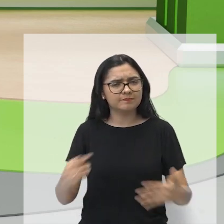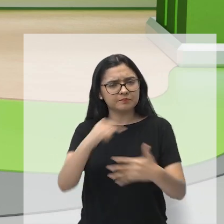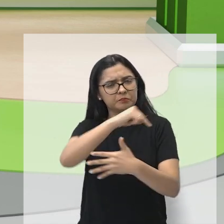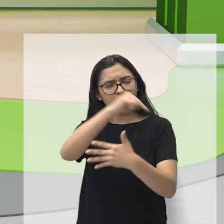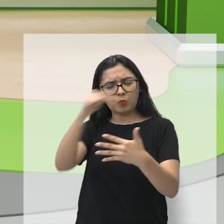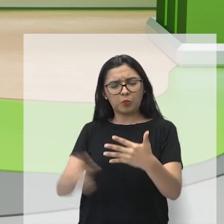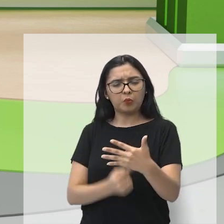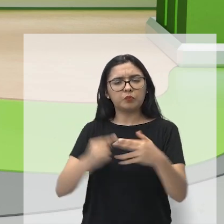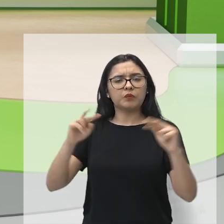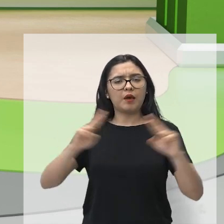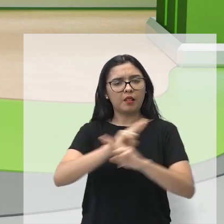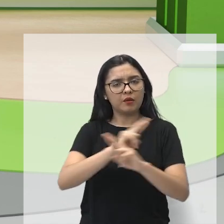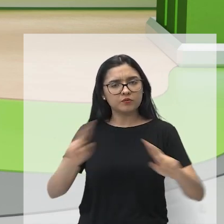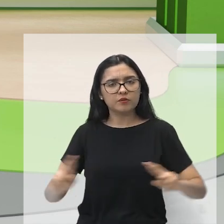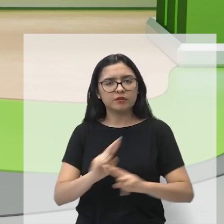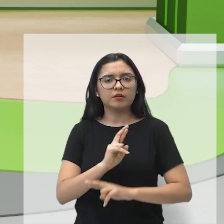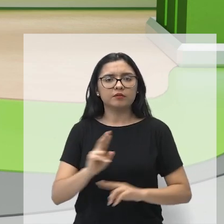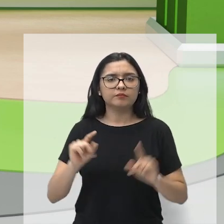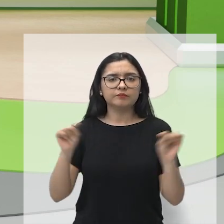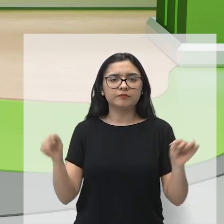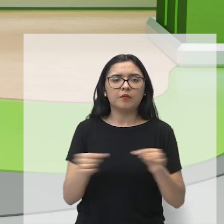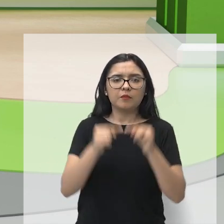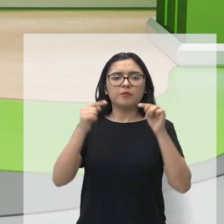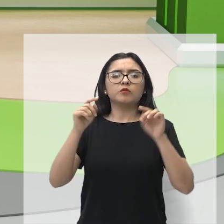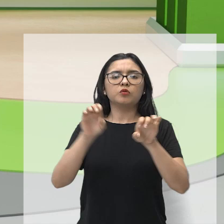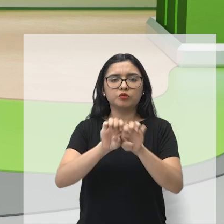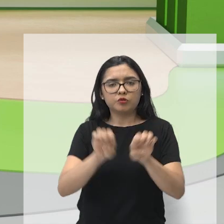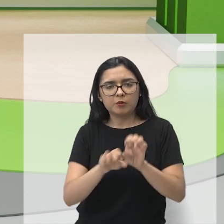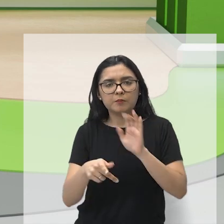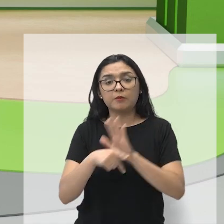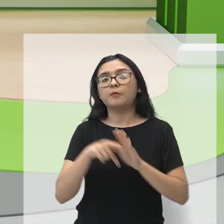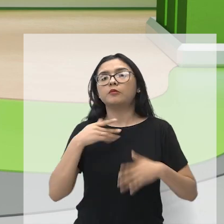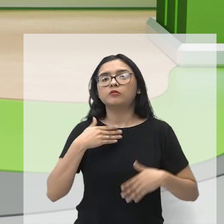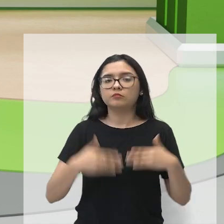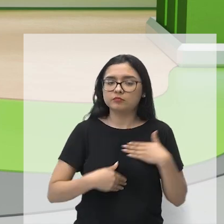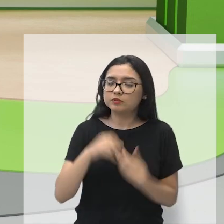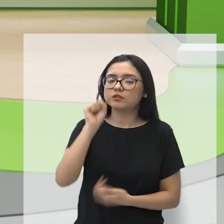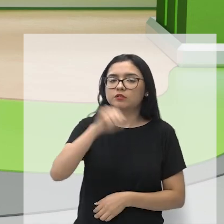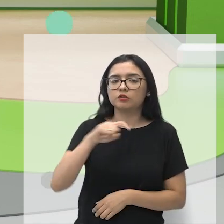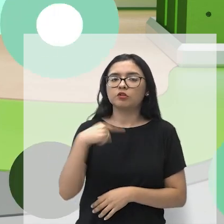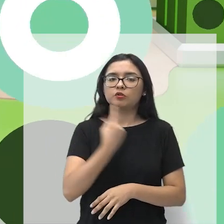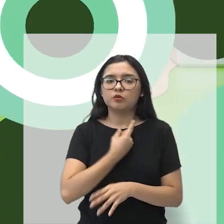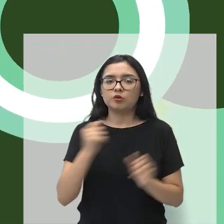está relacionada, professora. Sim, e vamos aprender mais.